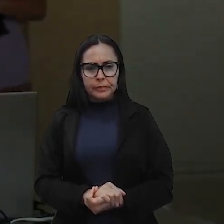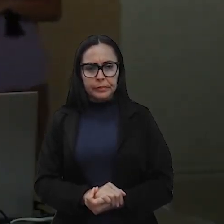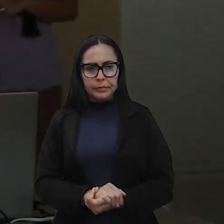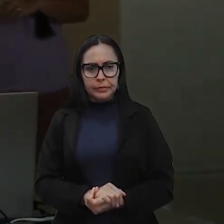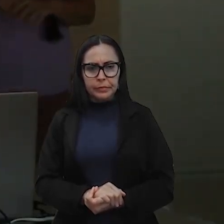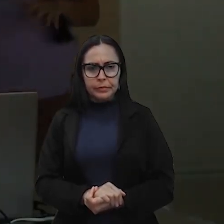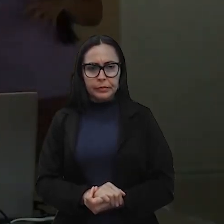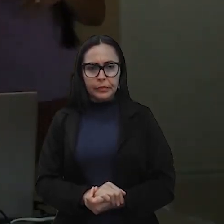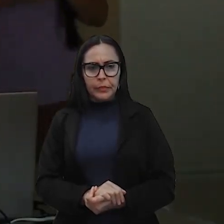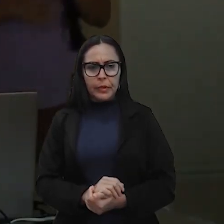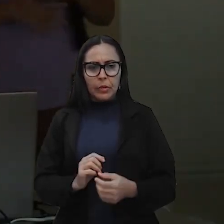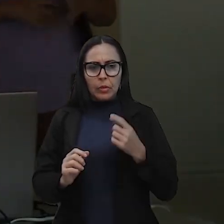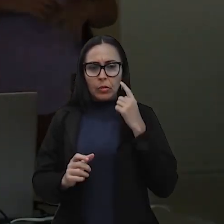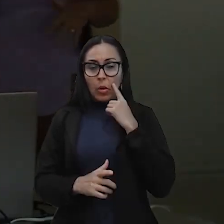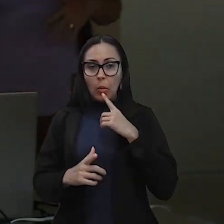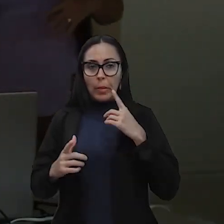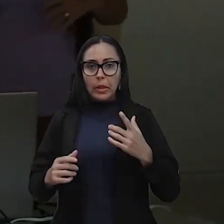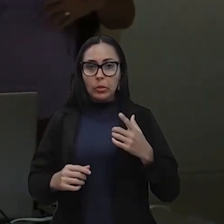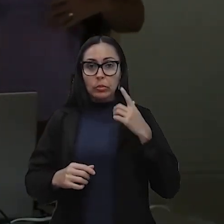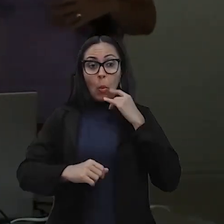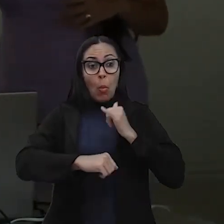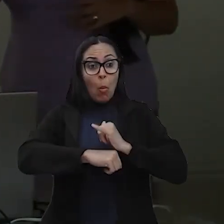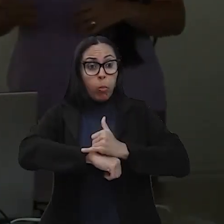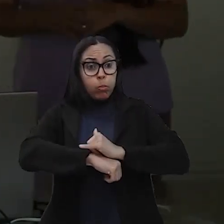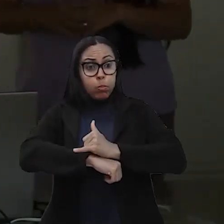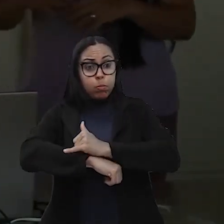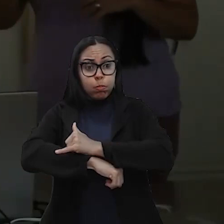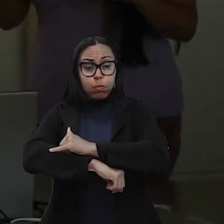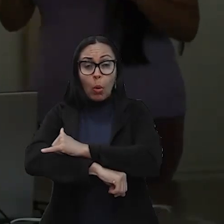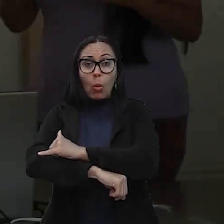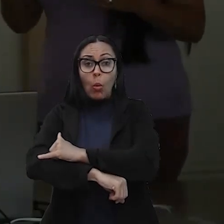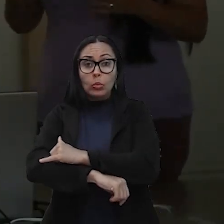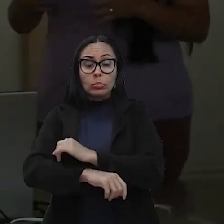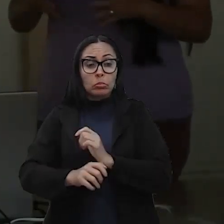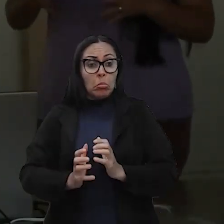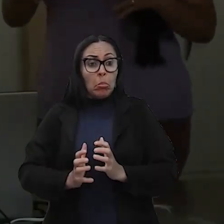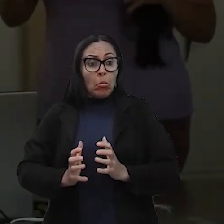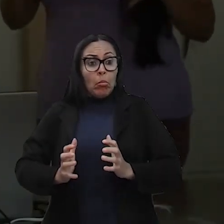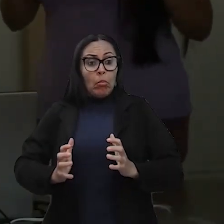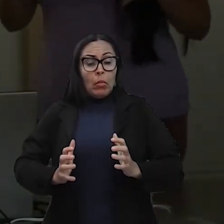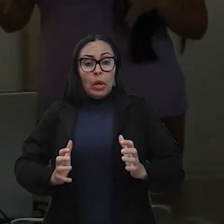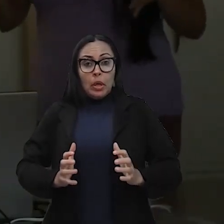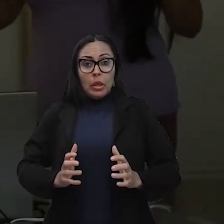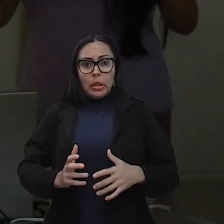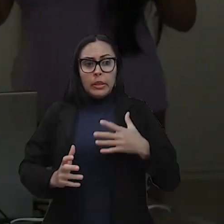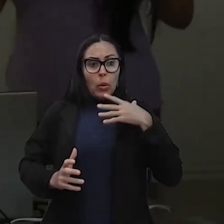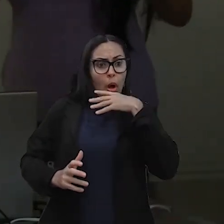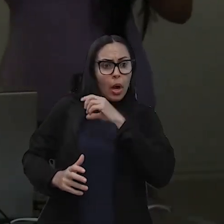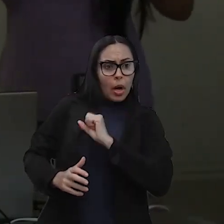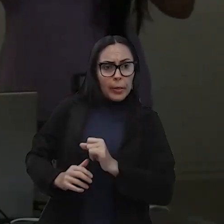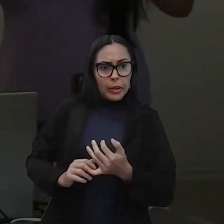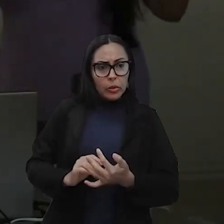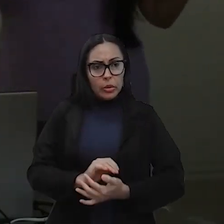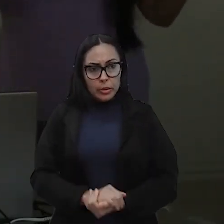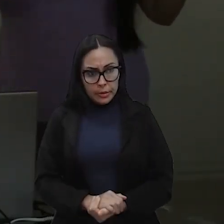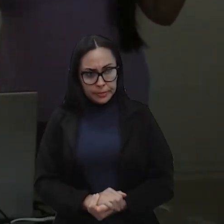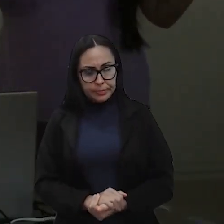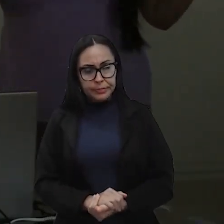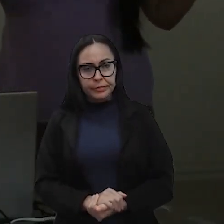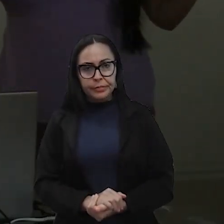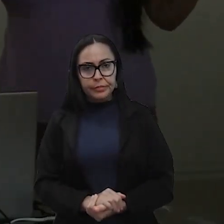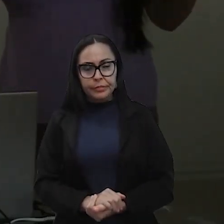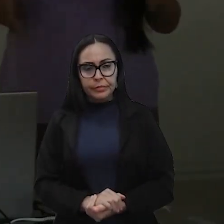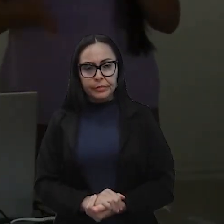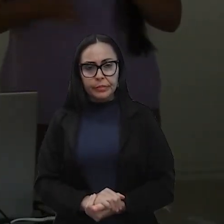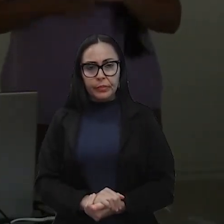de peso. Aquela mulher está normal, aquele homem também está normal, vivendo normalmente, e de repente começa a obter um ganho